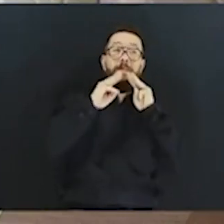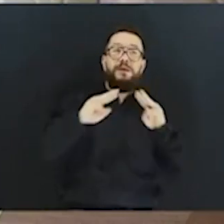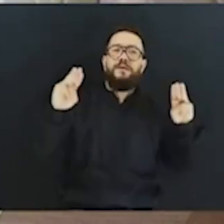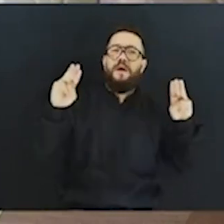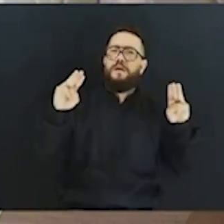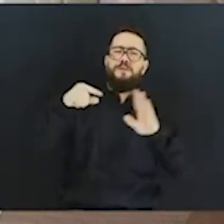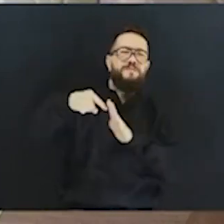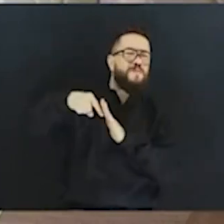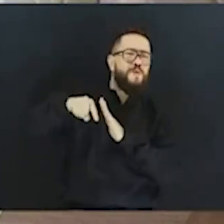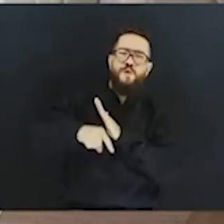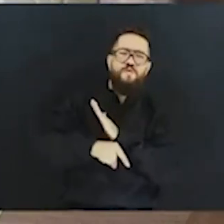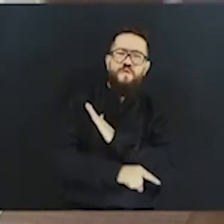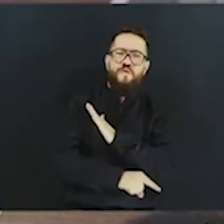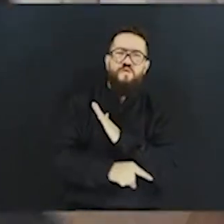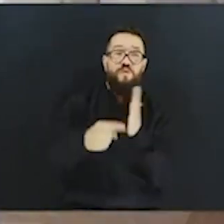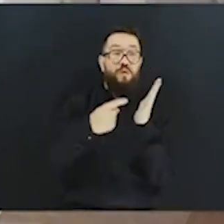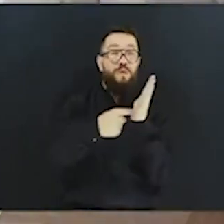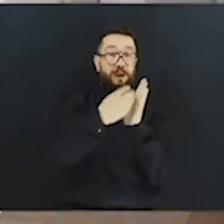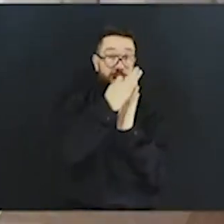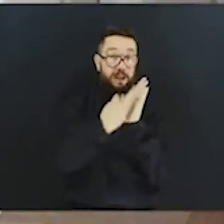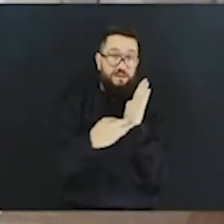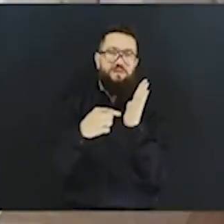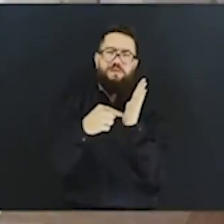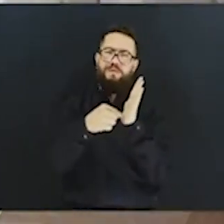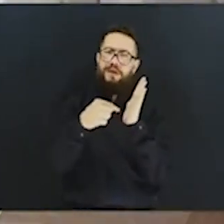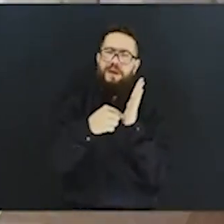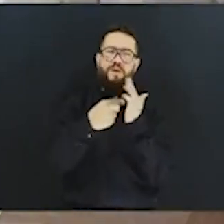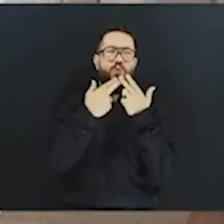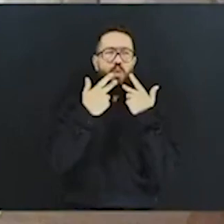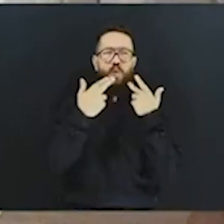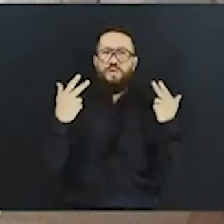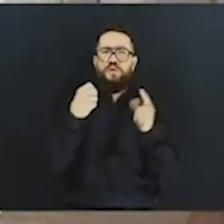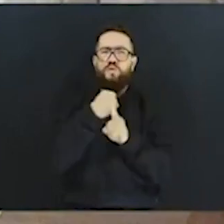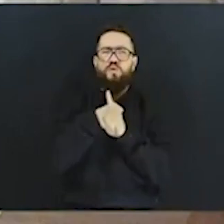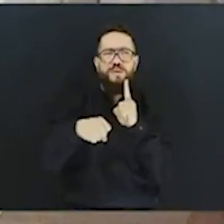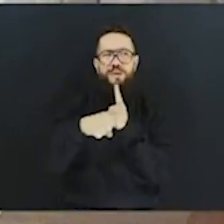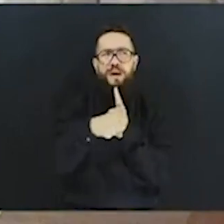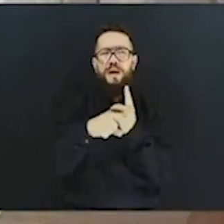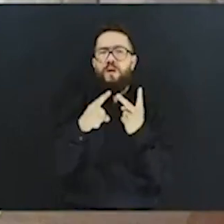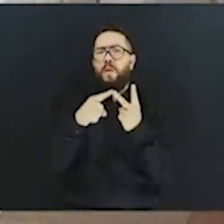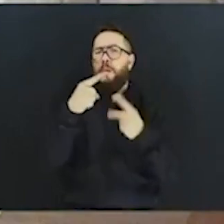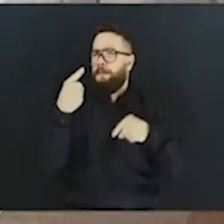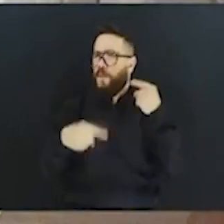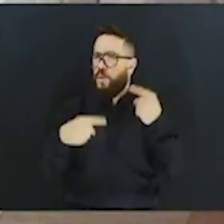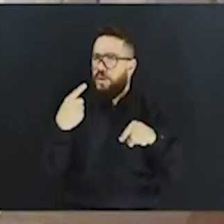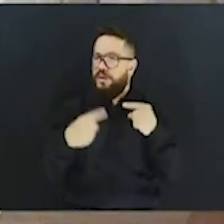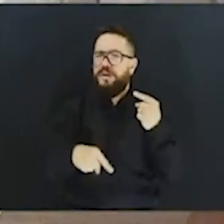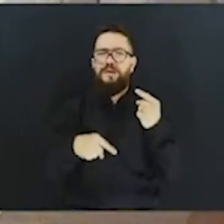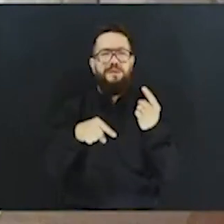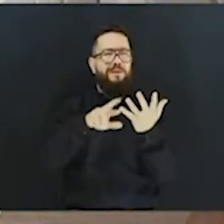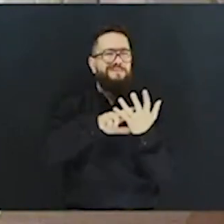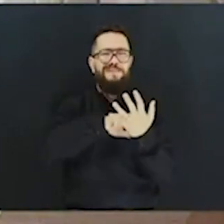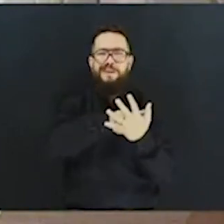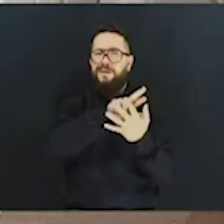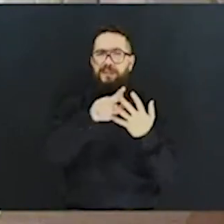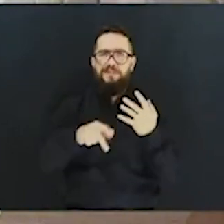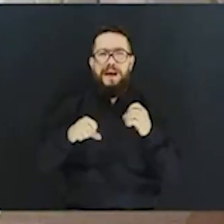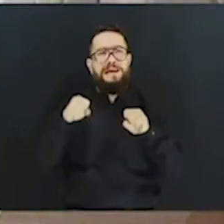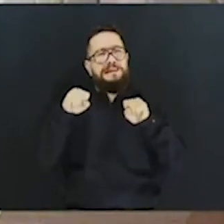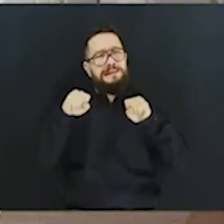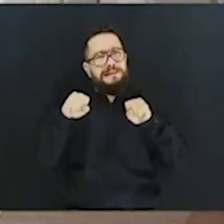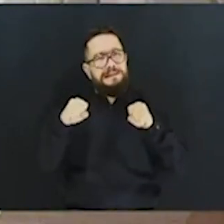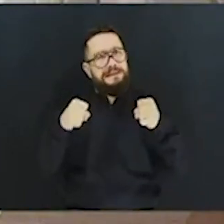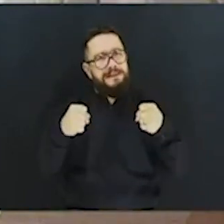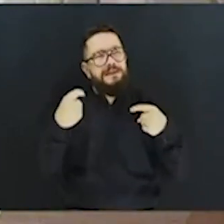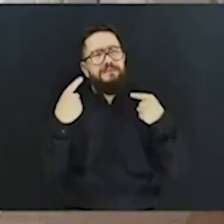abordam questões sociais, econômicas e políticas e vão abrindo espaços para debates importantes, como o racismo, as